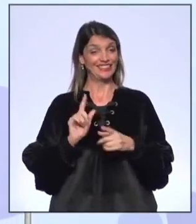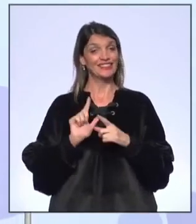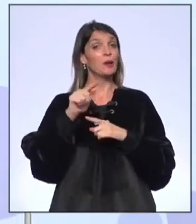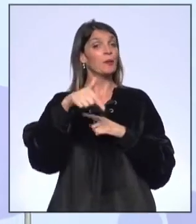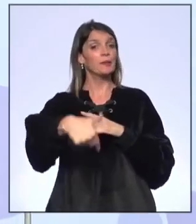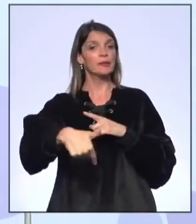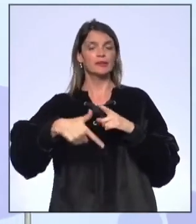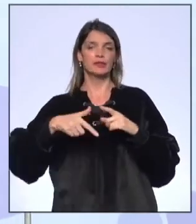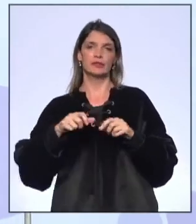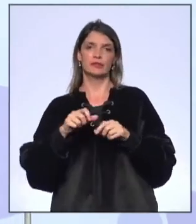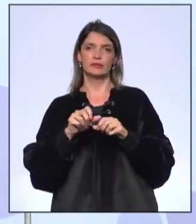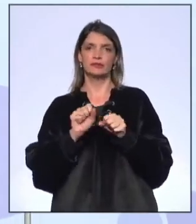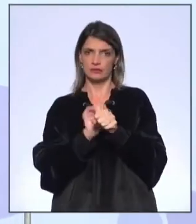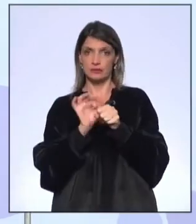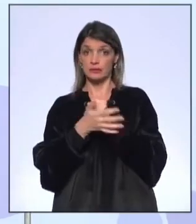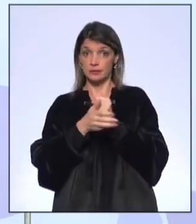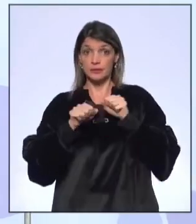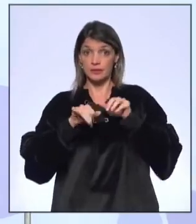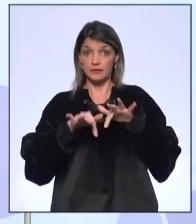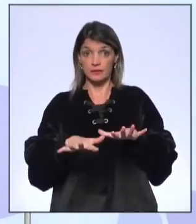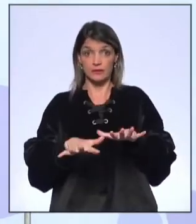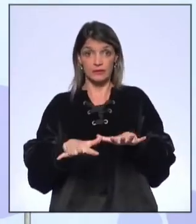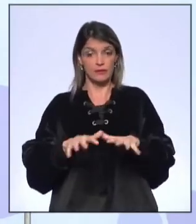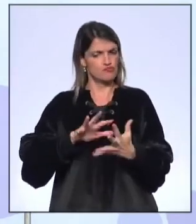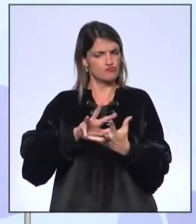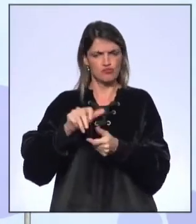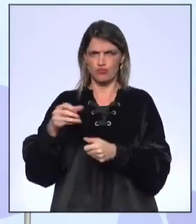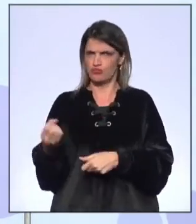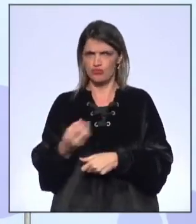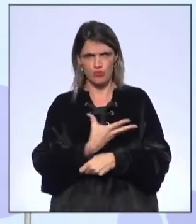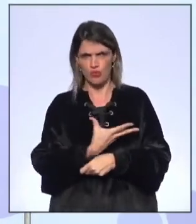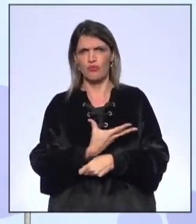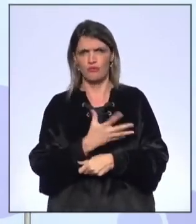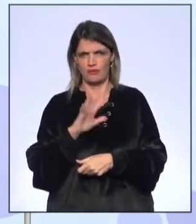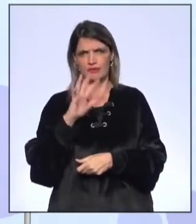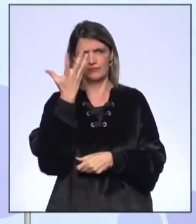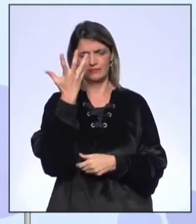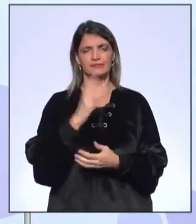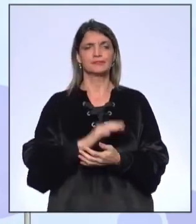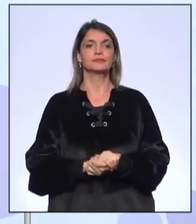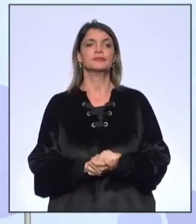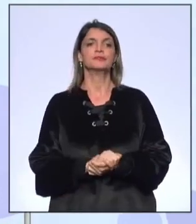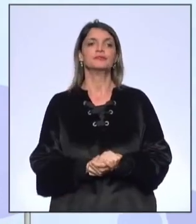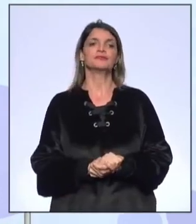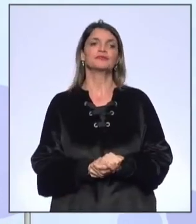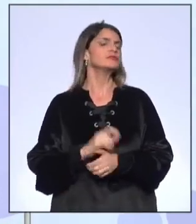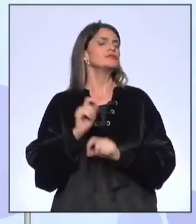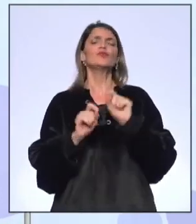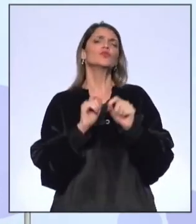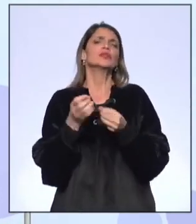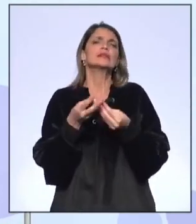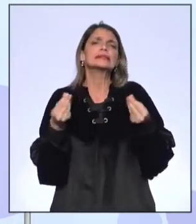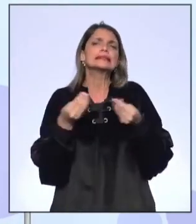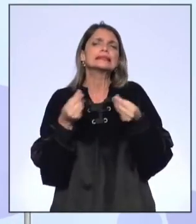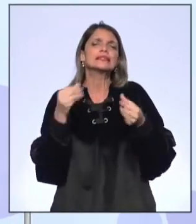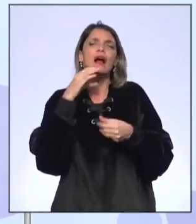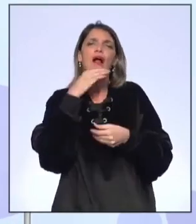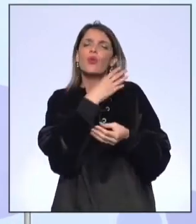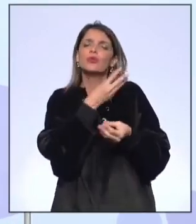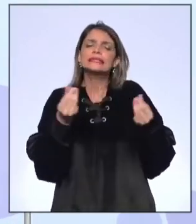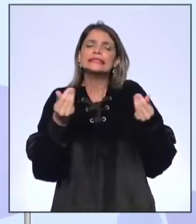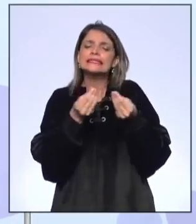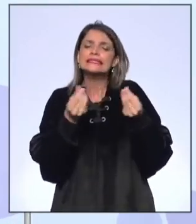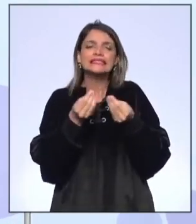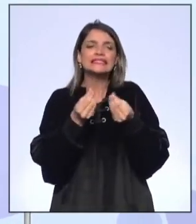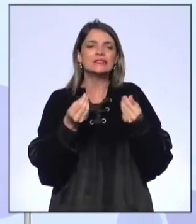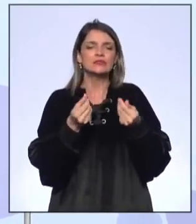Vai tudo mudar, pessoal. É um novo mundo, né? Que vai surgir aí. Tranquilo? Vamos falar um pouquinho do que é calor sensível? Certo? Ô, senhor